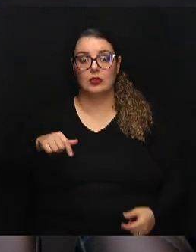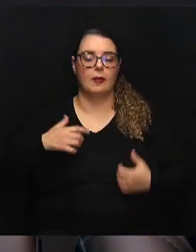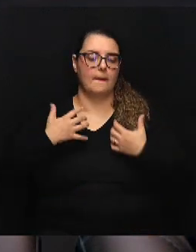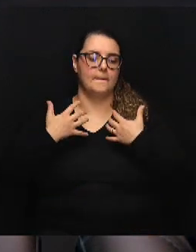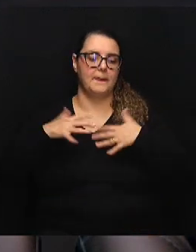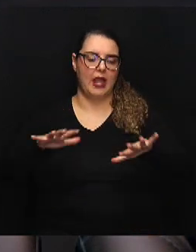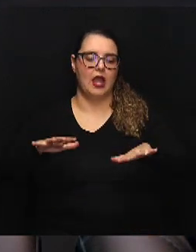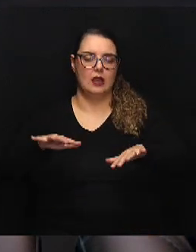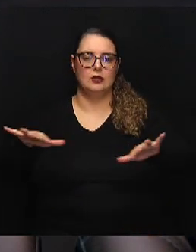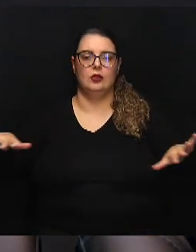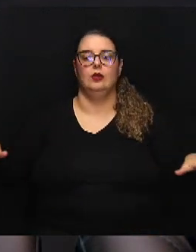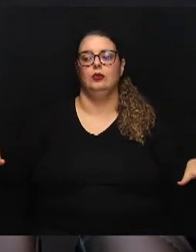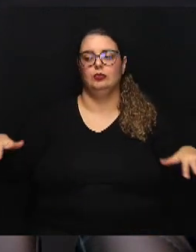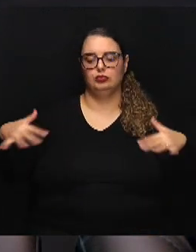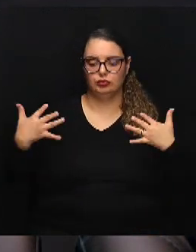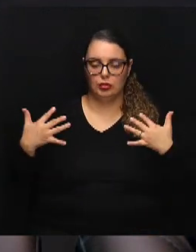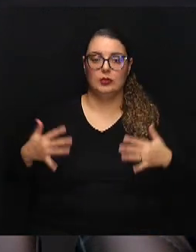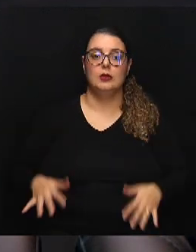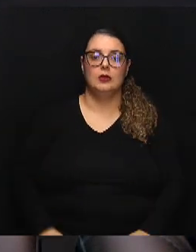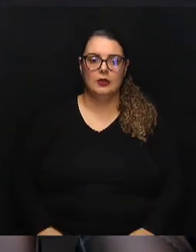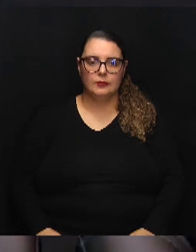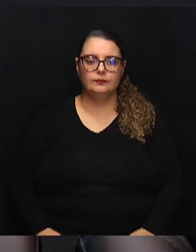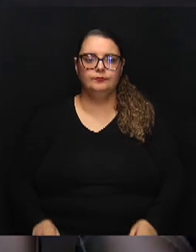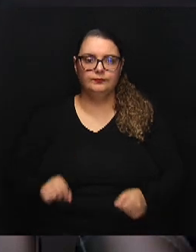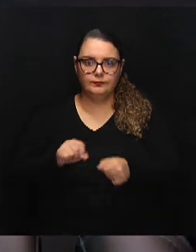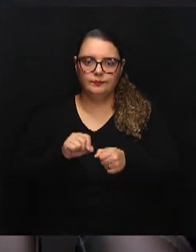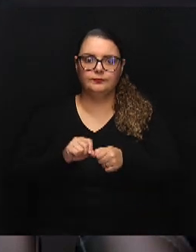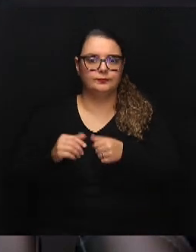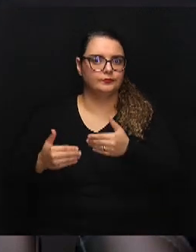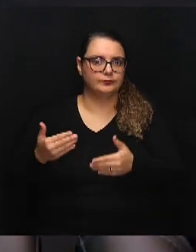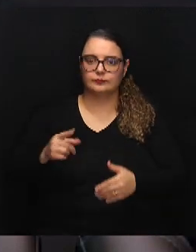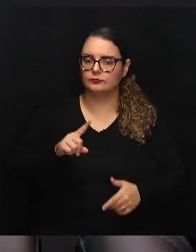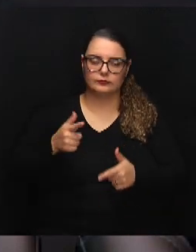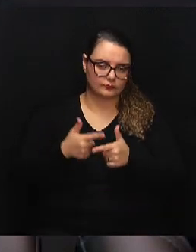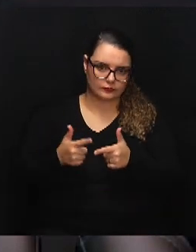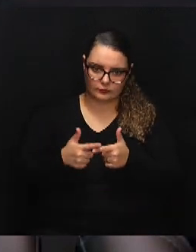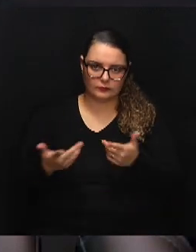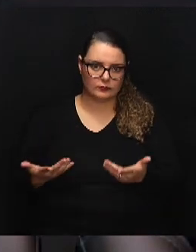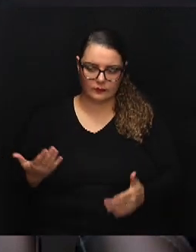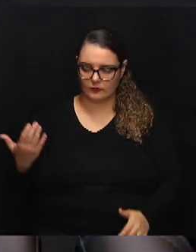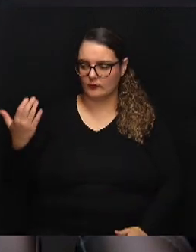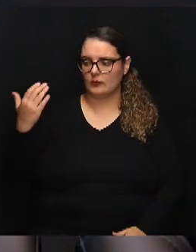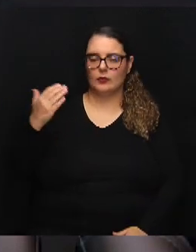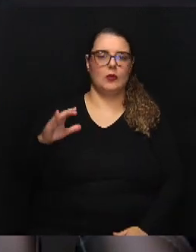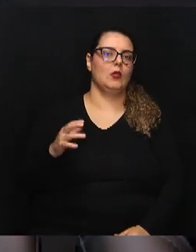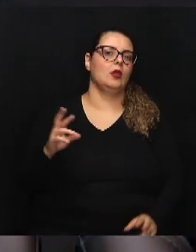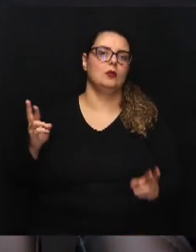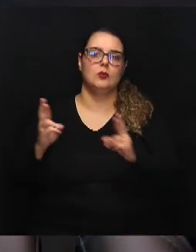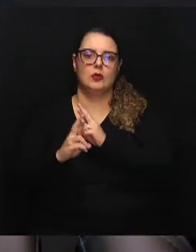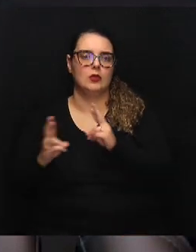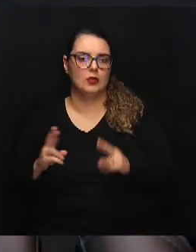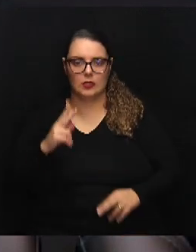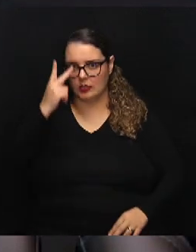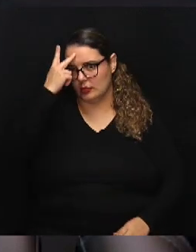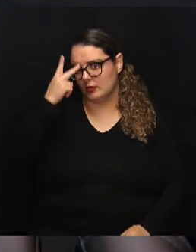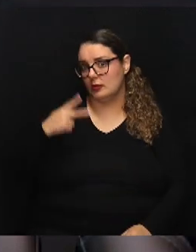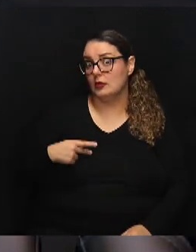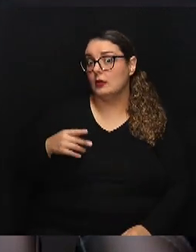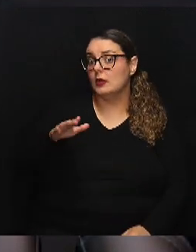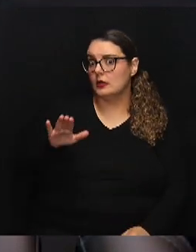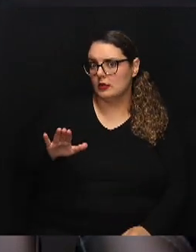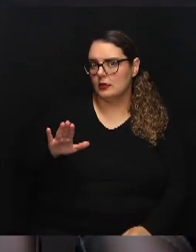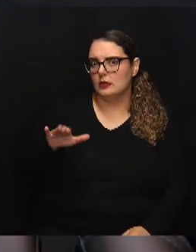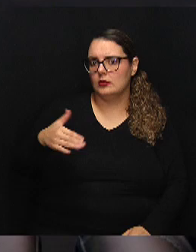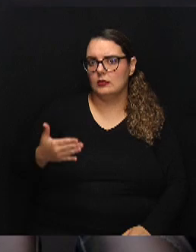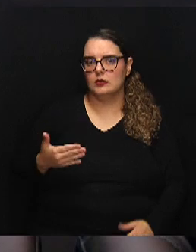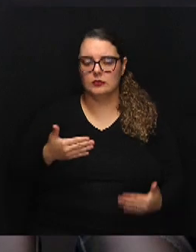redes sociais, e fazer isso não é um problema, né? Postar pro seu relacionamento, desde que parta